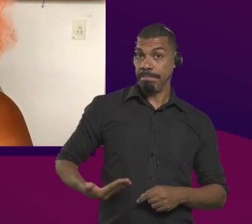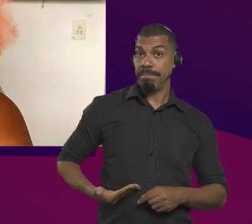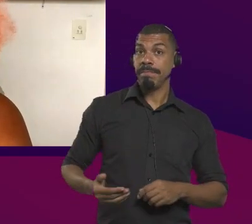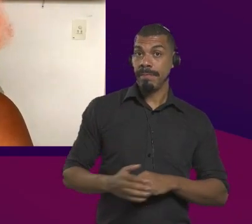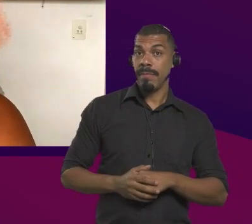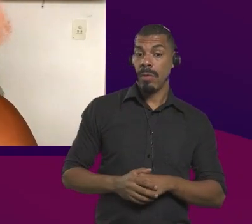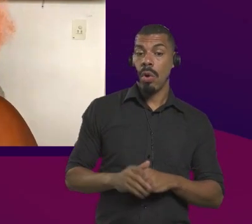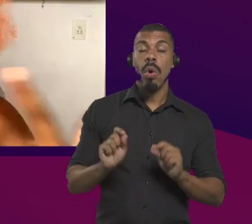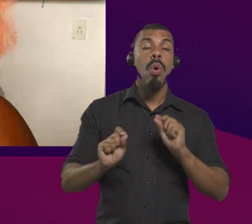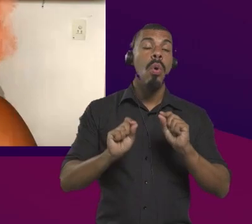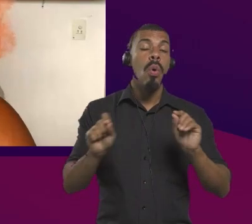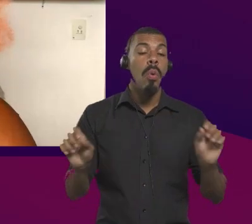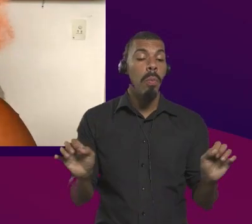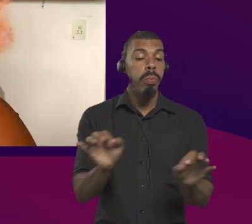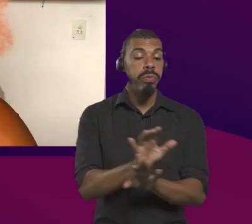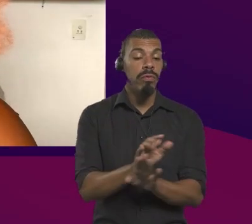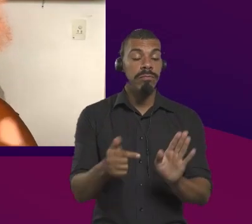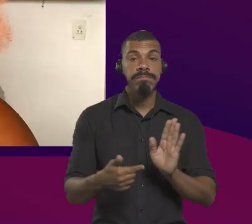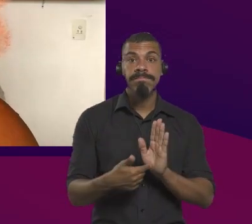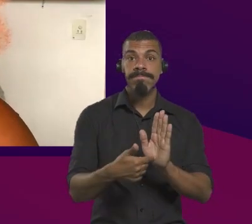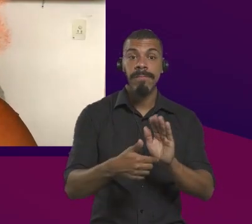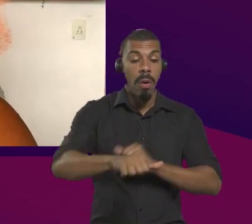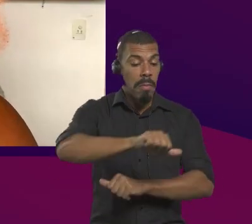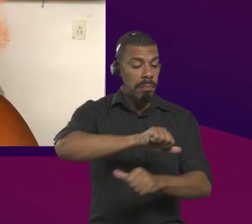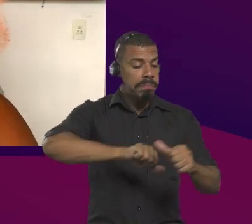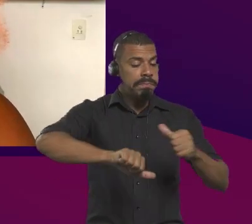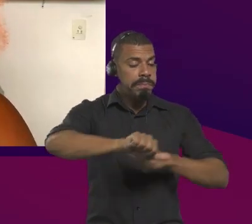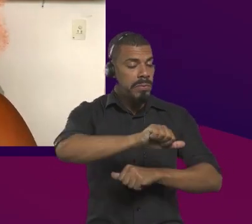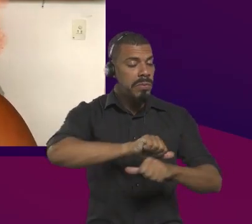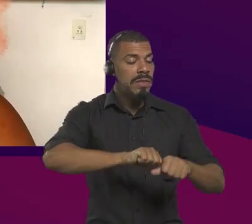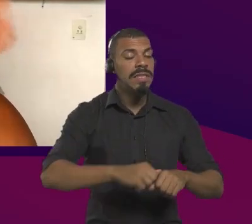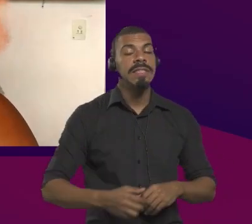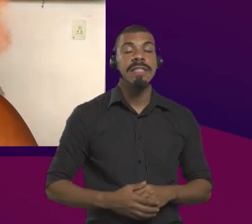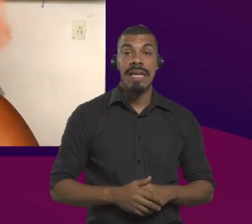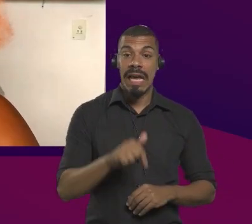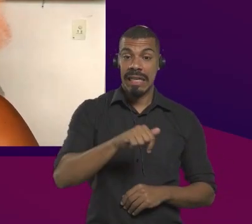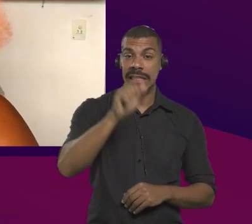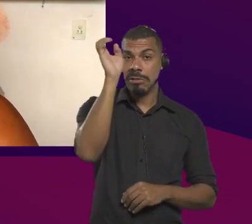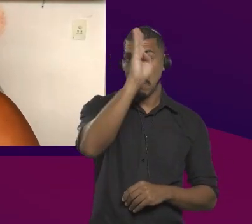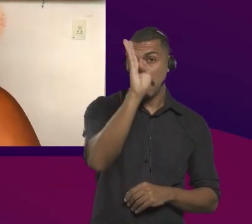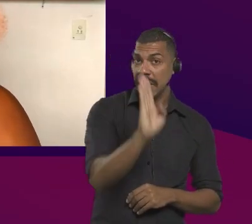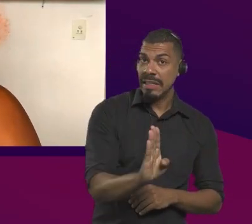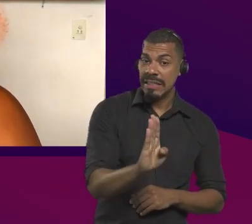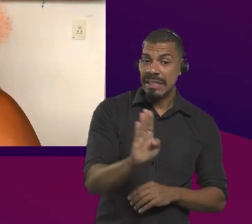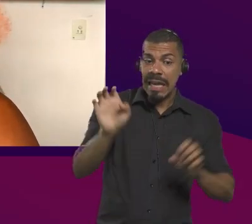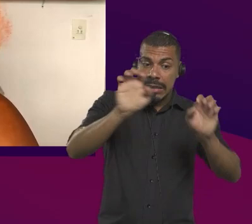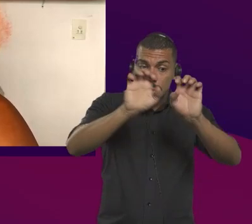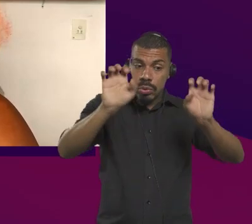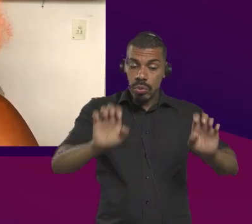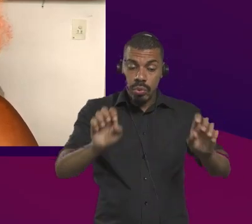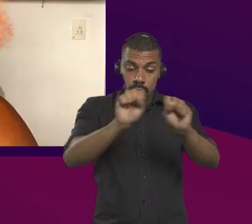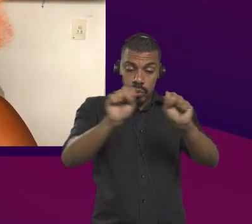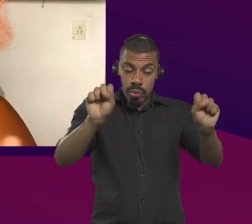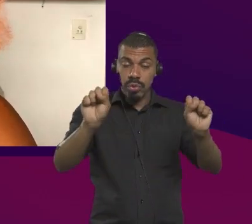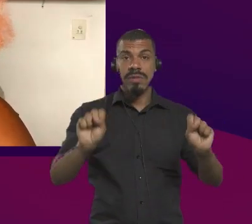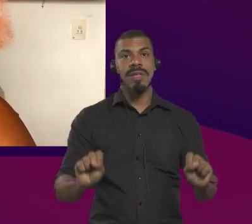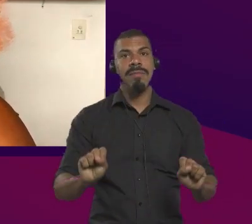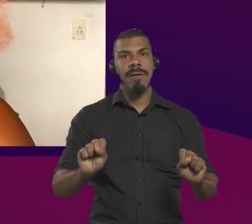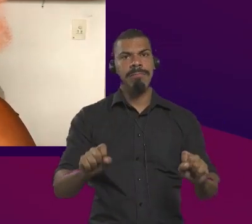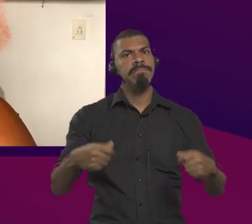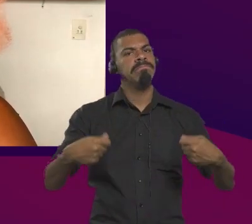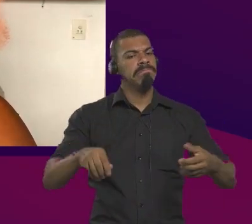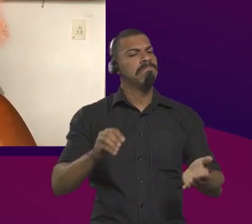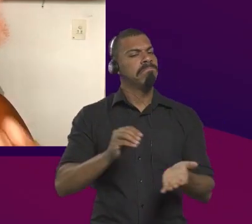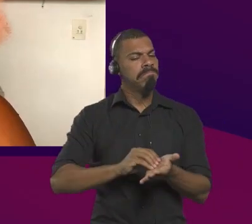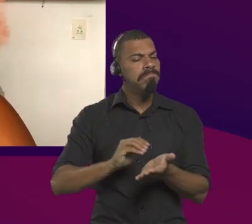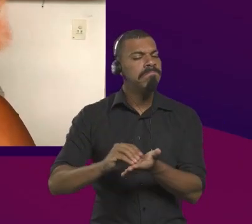passo final para que as coisas efetivamente tenham uma mudança, tenham uma... chacoalhada na estrutura, é isso, é o que de efetivo